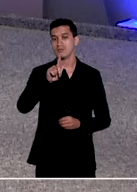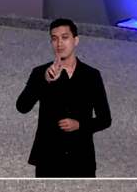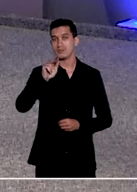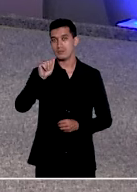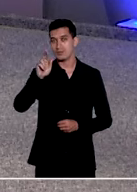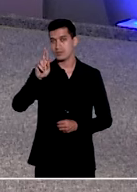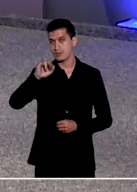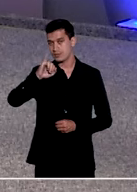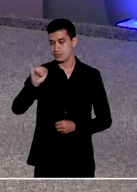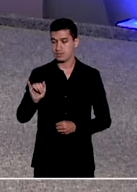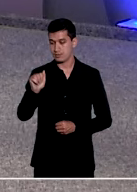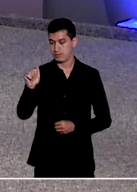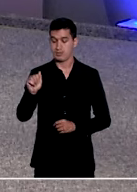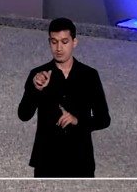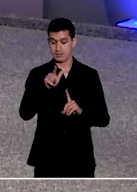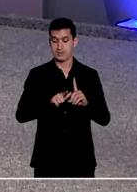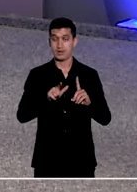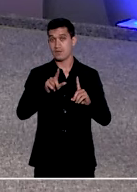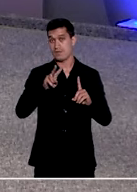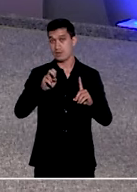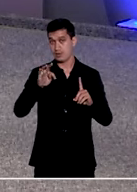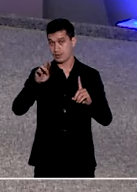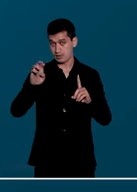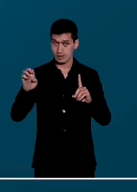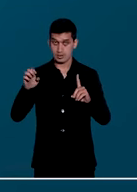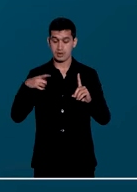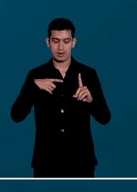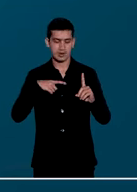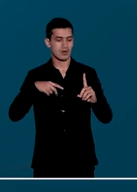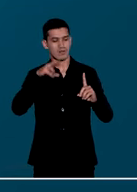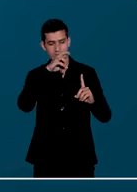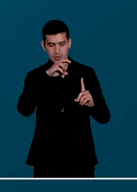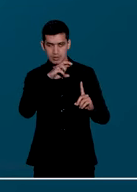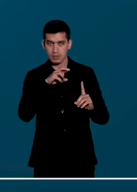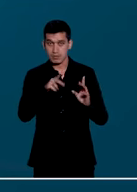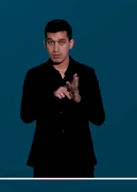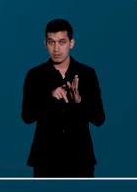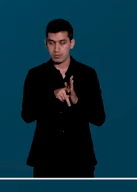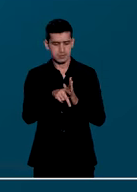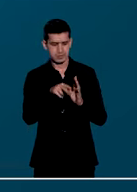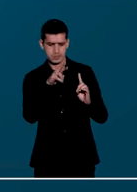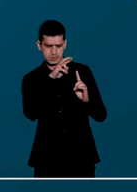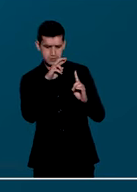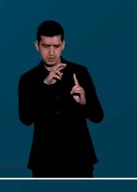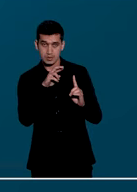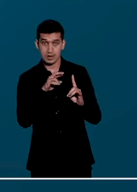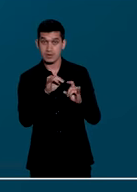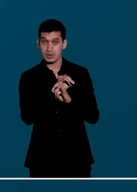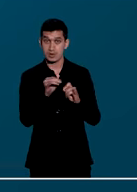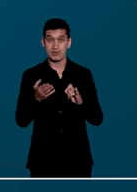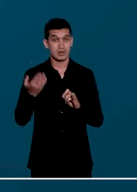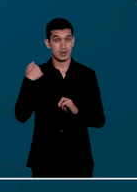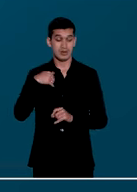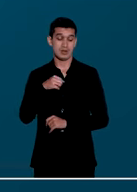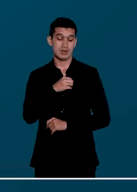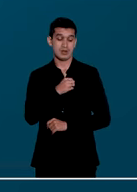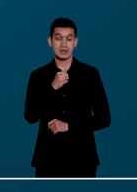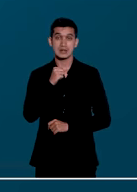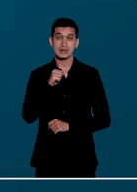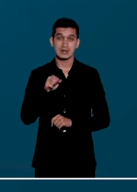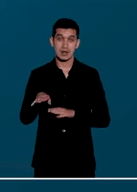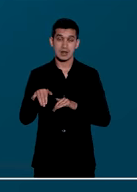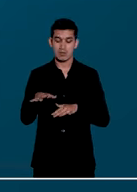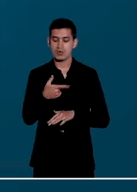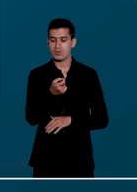Walter summan foi investigado no âmbito da operação naar deflagrada em setembro de 2021